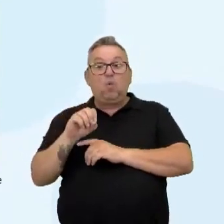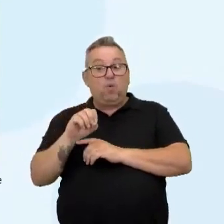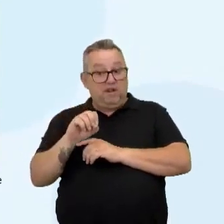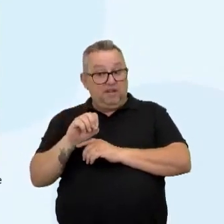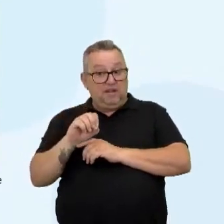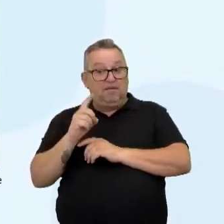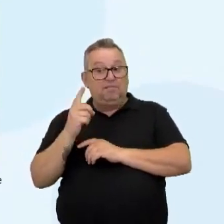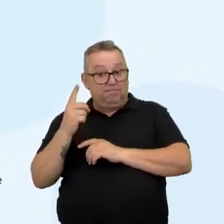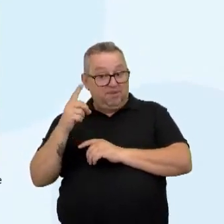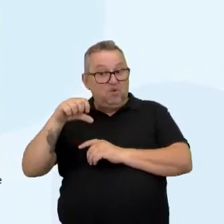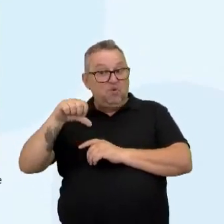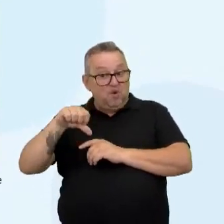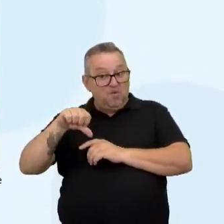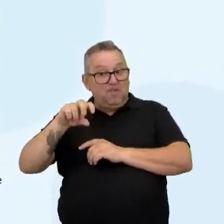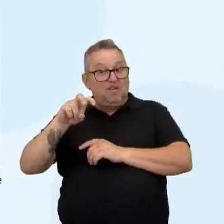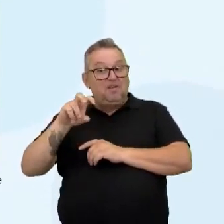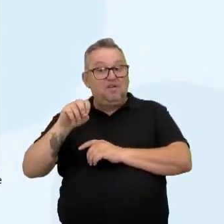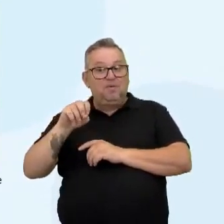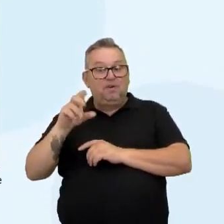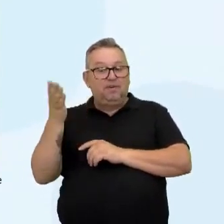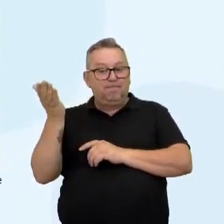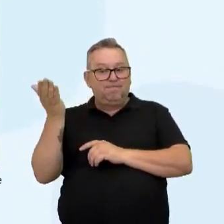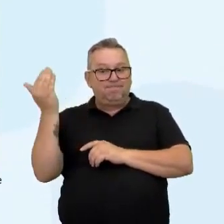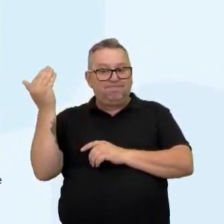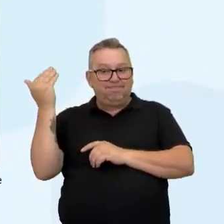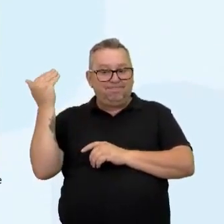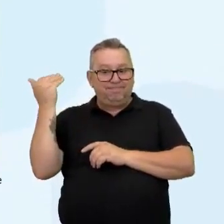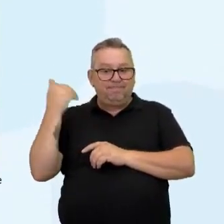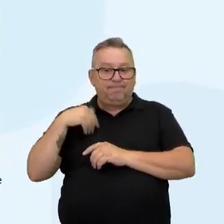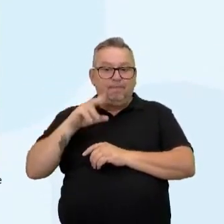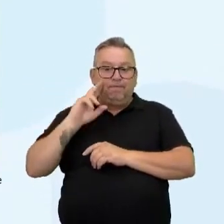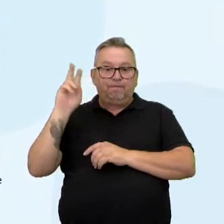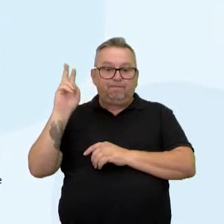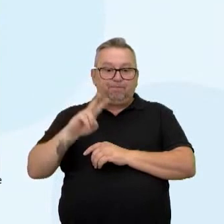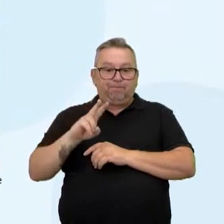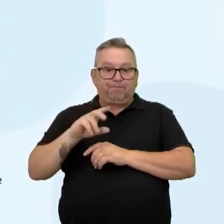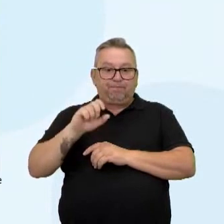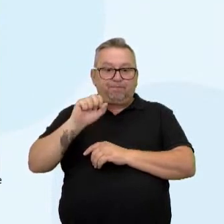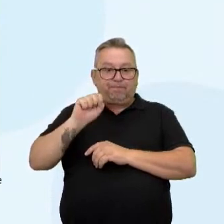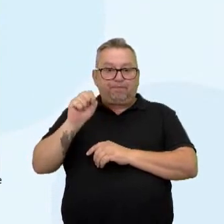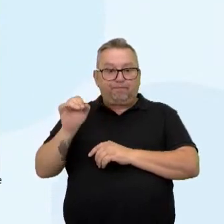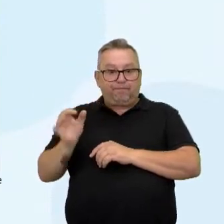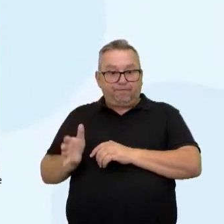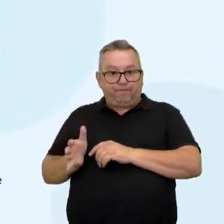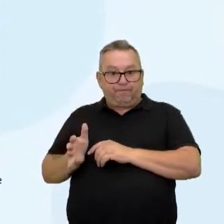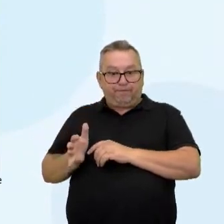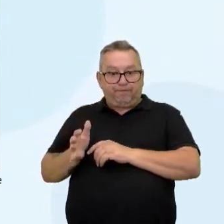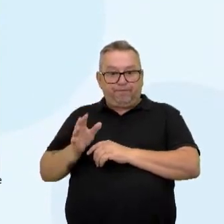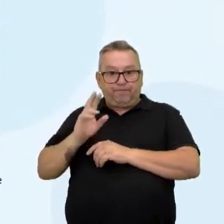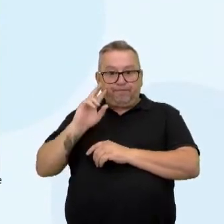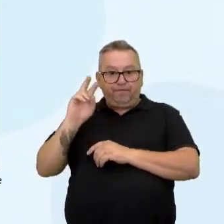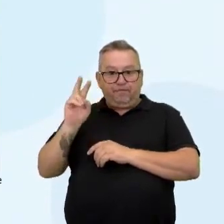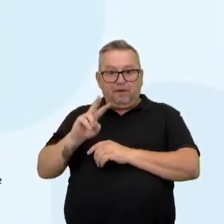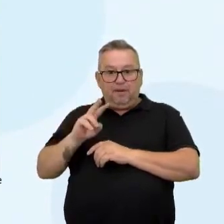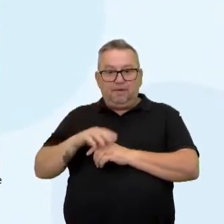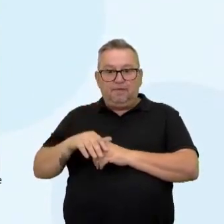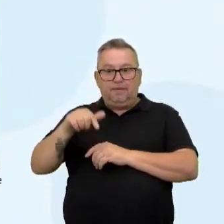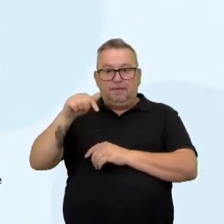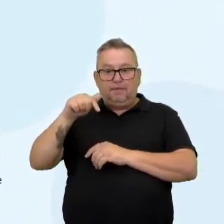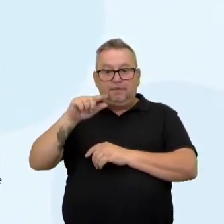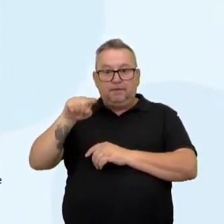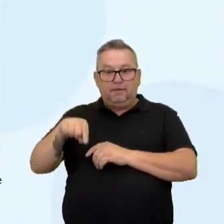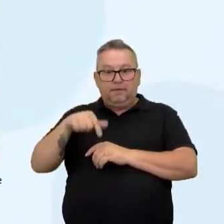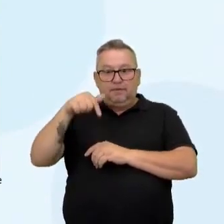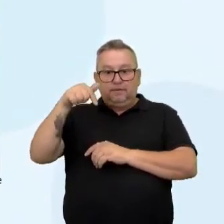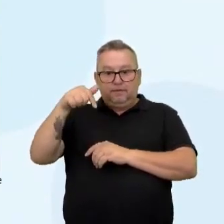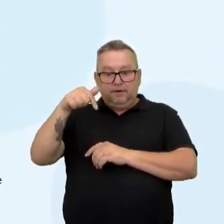1950. Então a gente vê aí, por exemplo, uma média da África, e presta bastante atenção aí, ó,